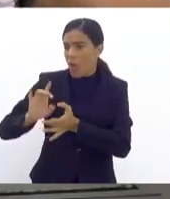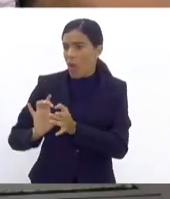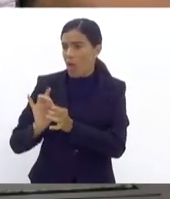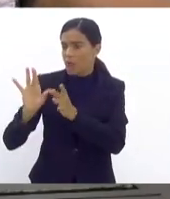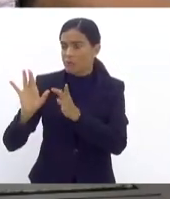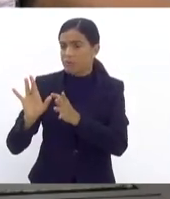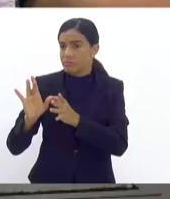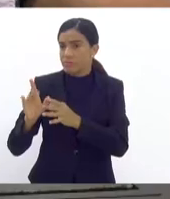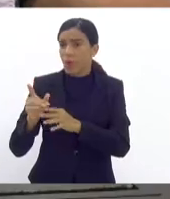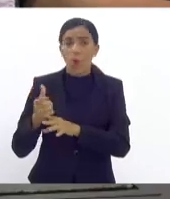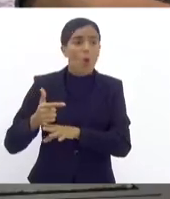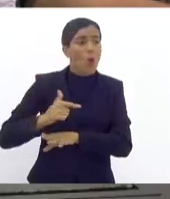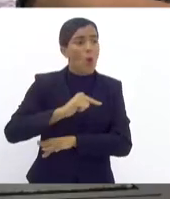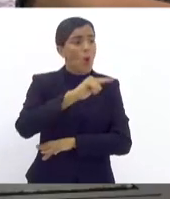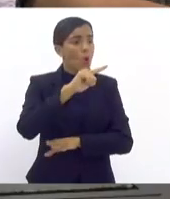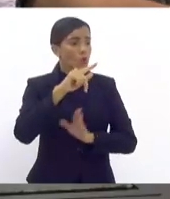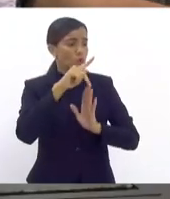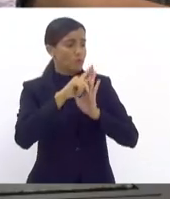outro projeto que